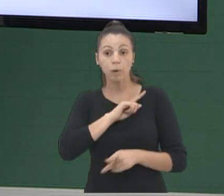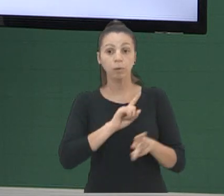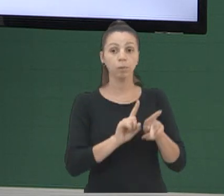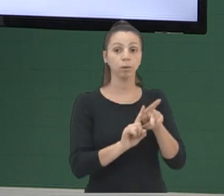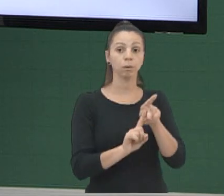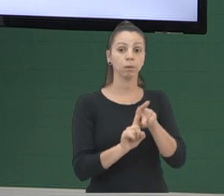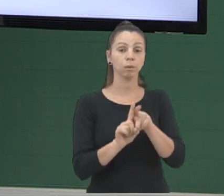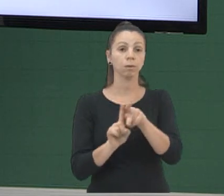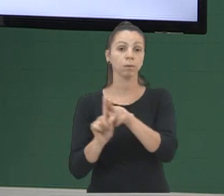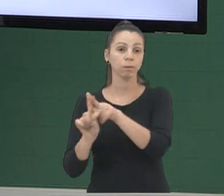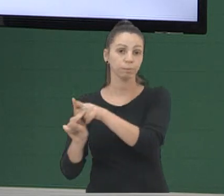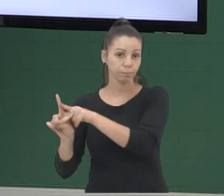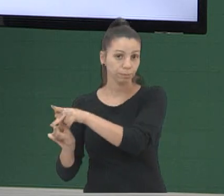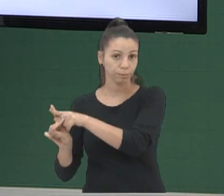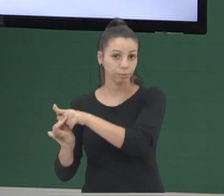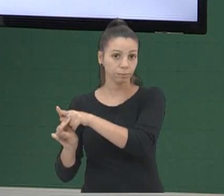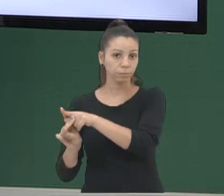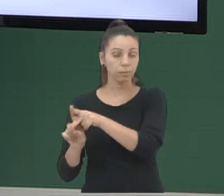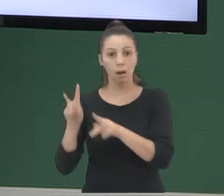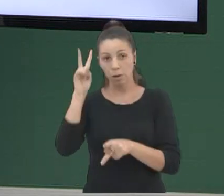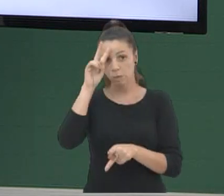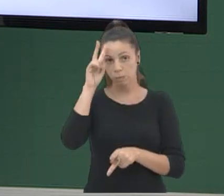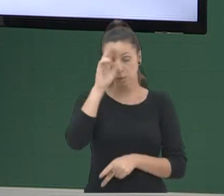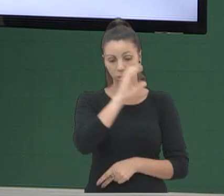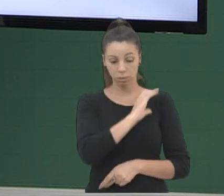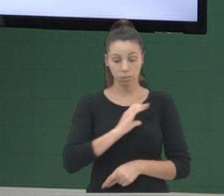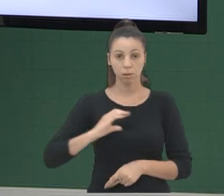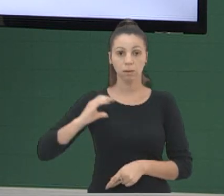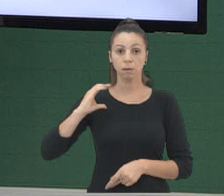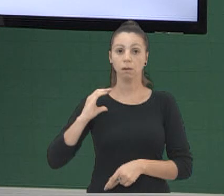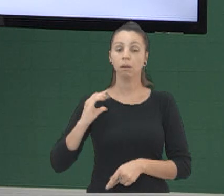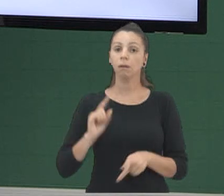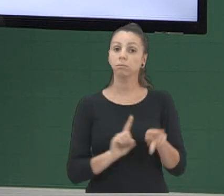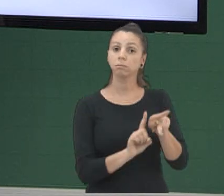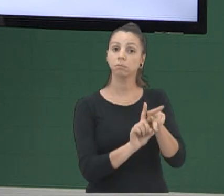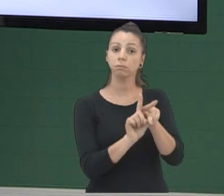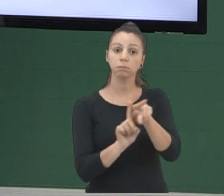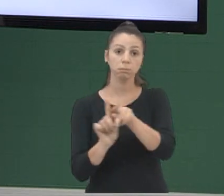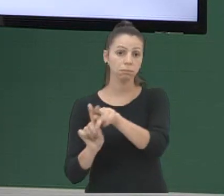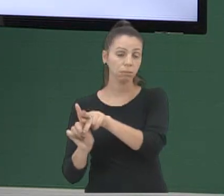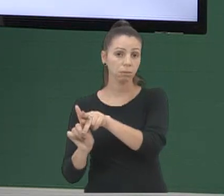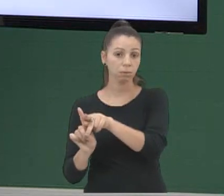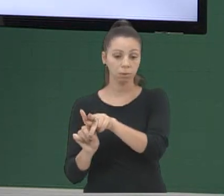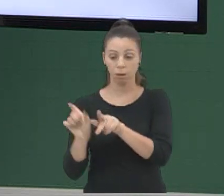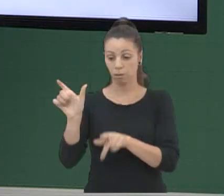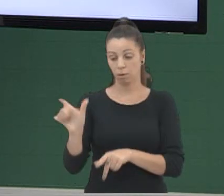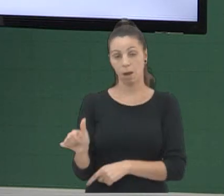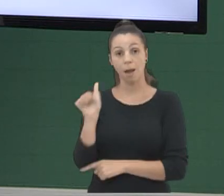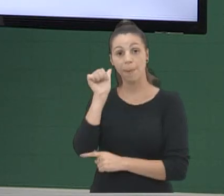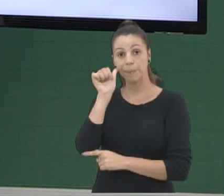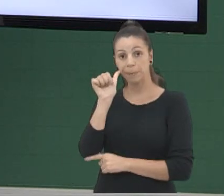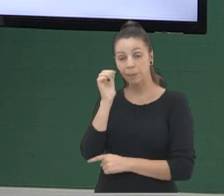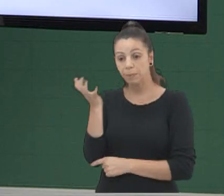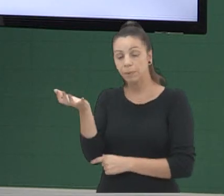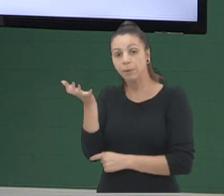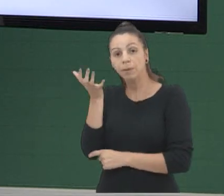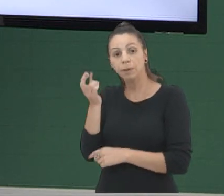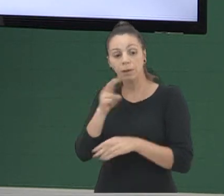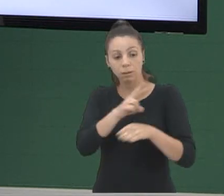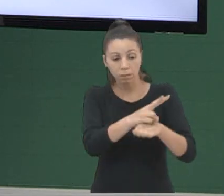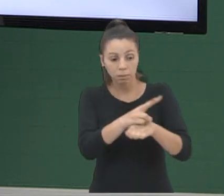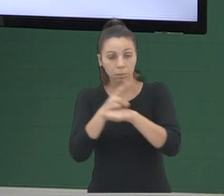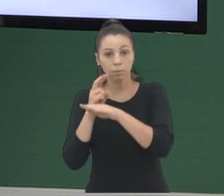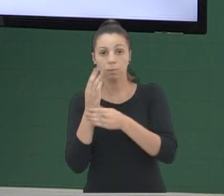da nossa personagem, né, da história da Clarice, é um narrador personagem. A garota que quer emprestar o livro,